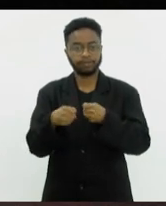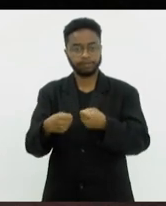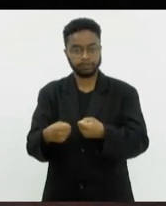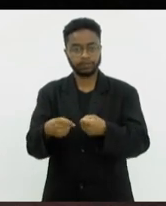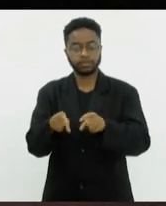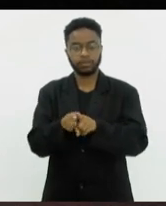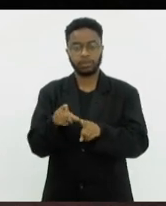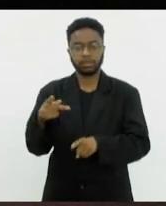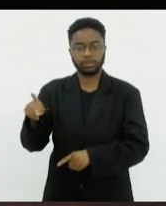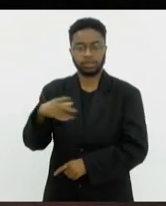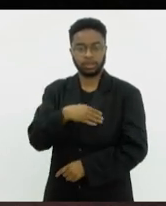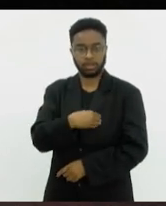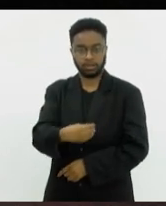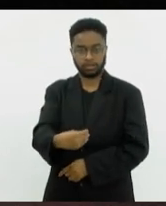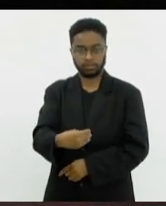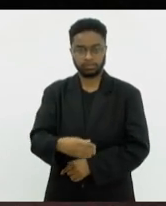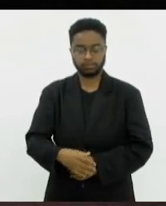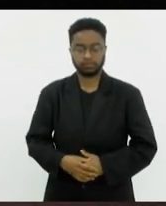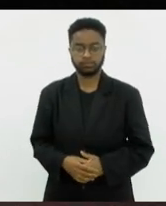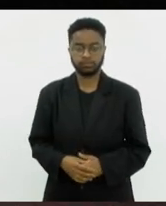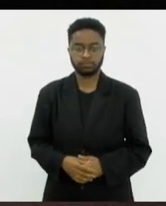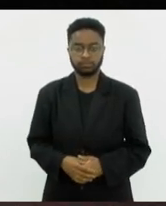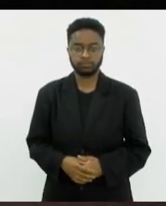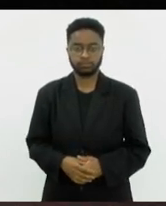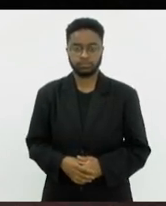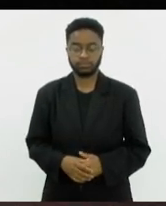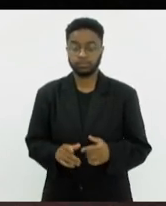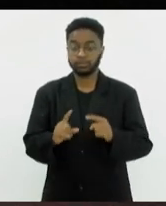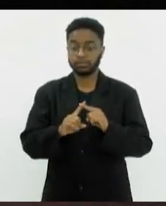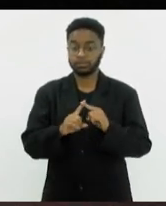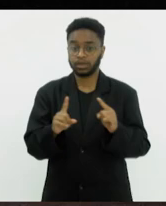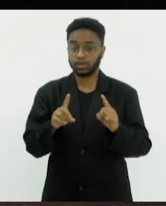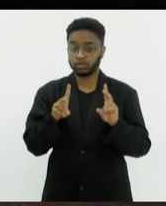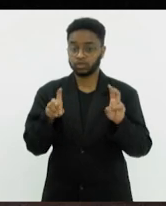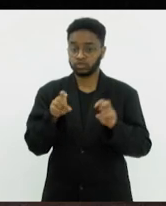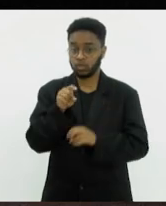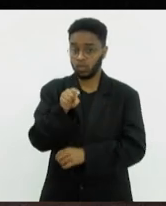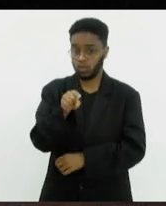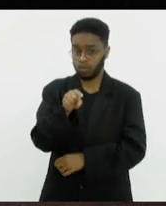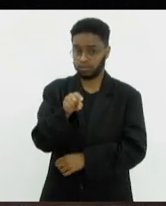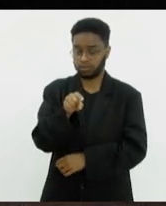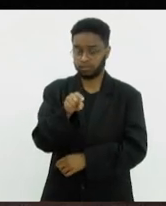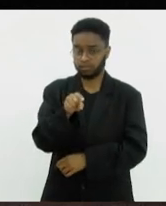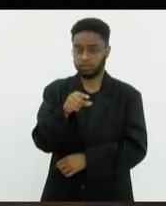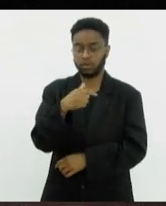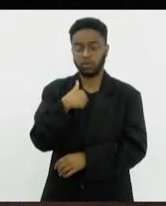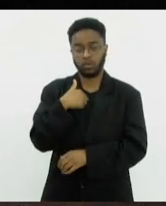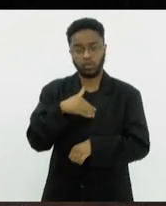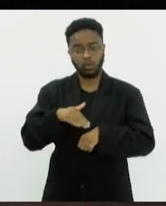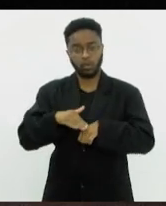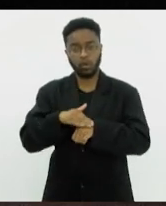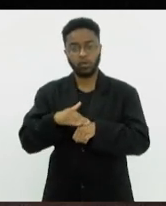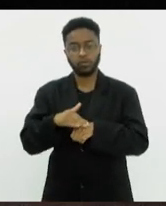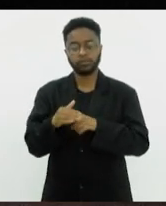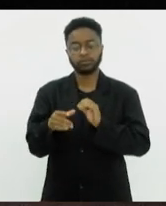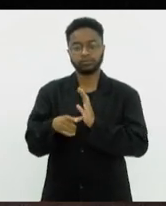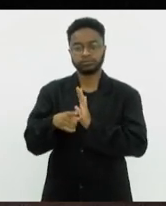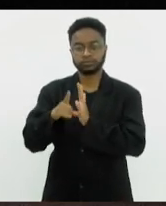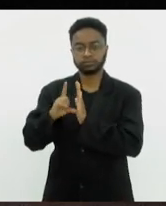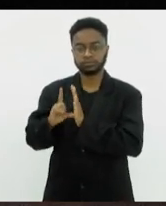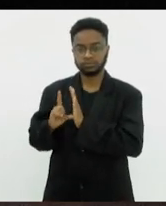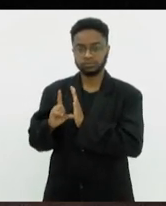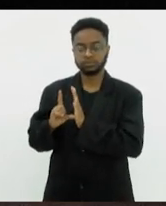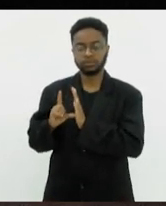Átila Nunes. Mas, em relação a Vossa Excelência, eu conversava ainda há pouco,